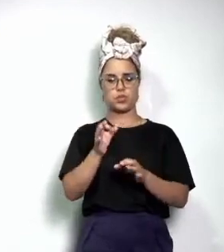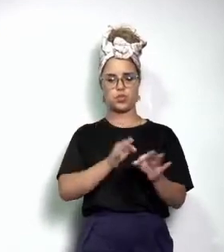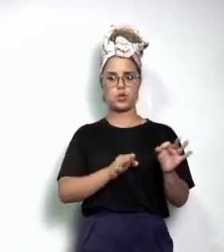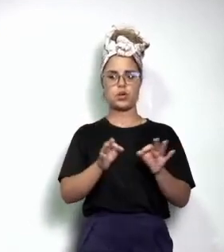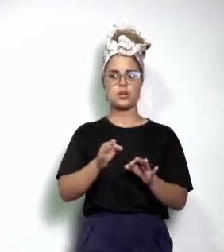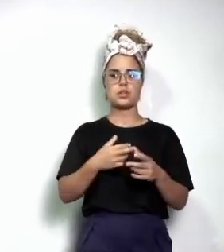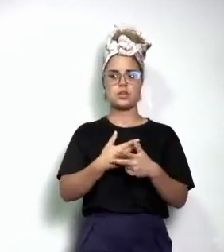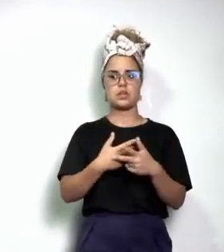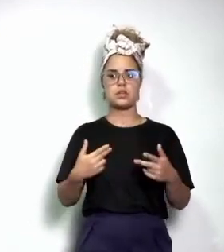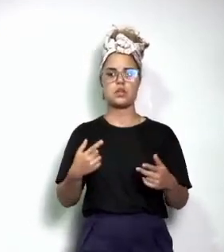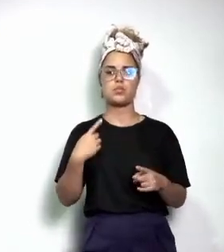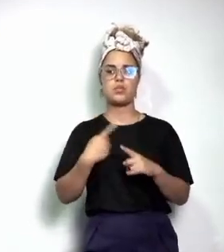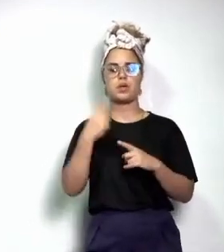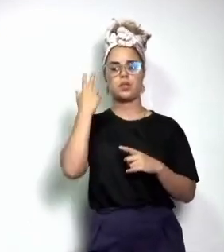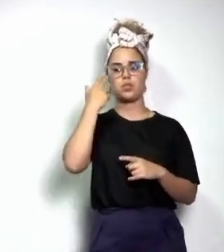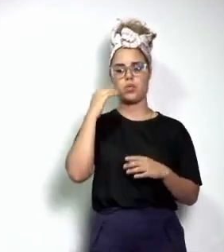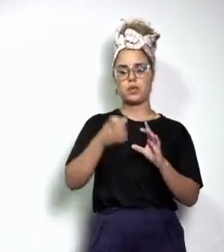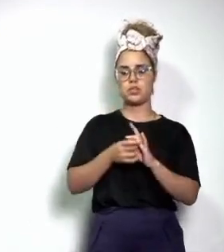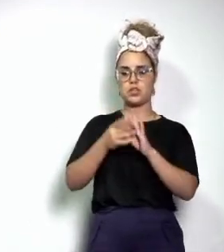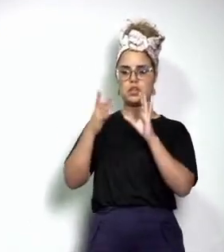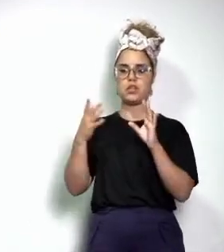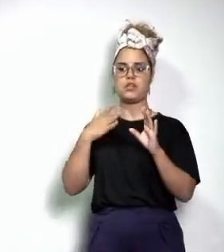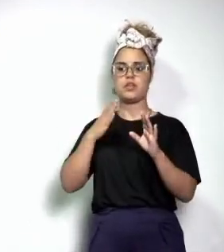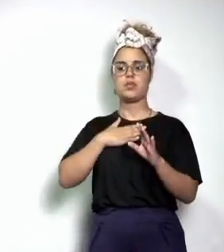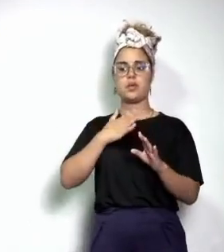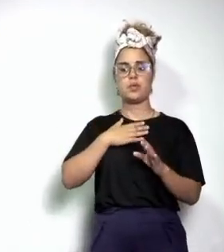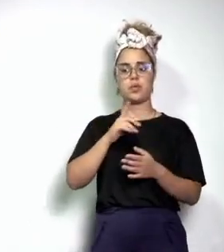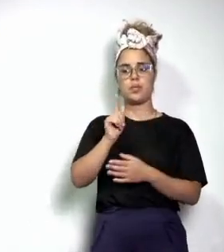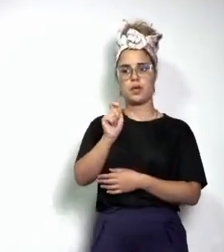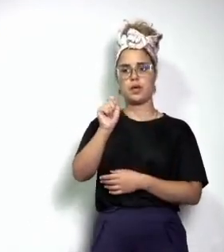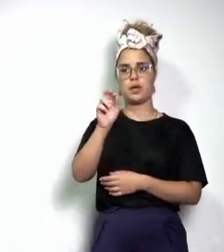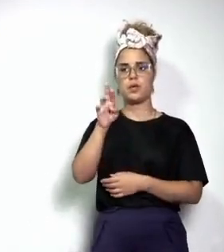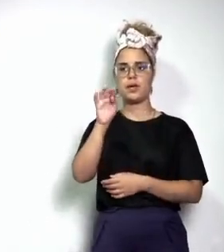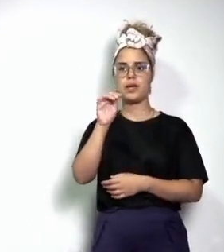material, porque geralmente ficaria solto na minha guaiaca.